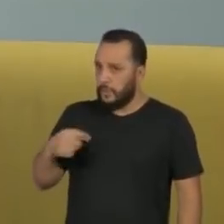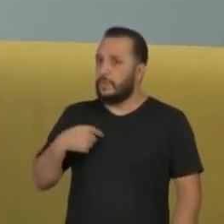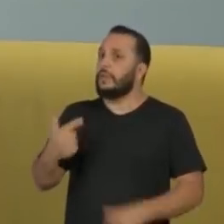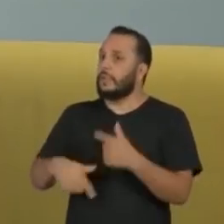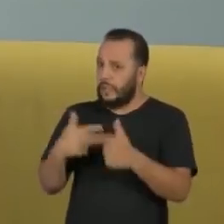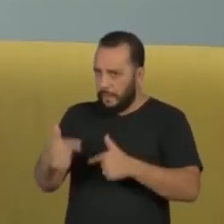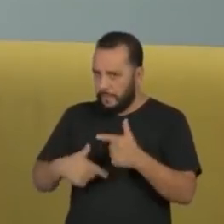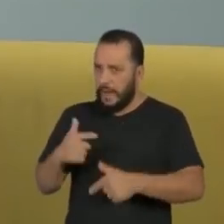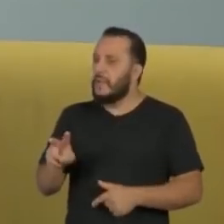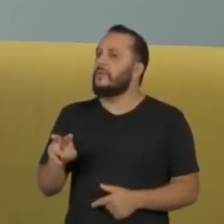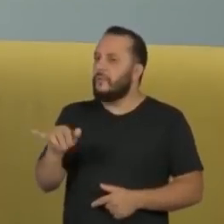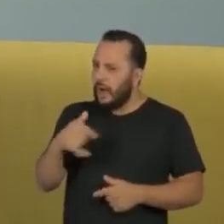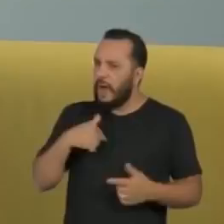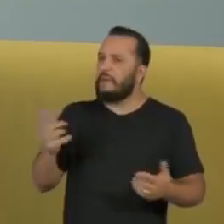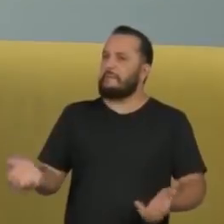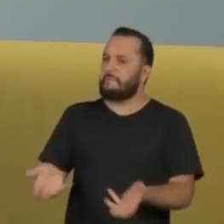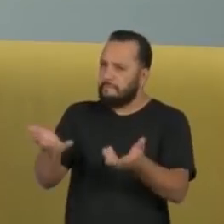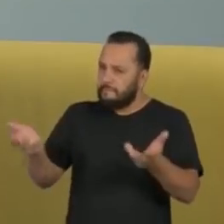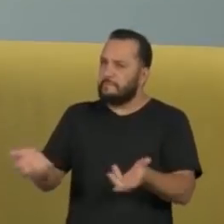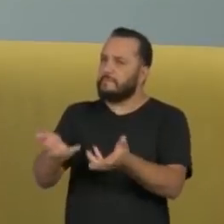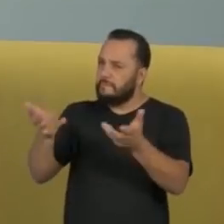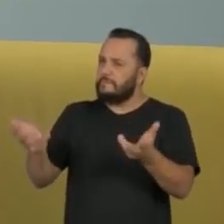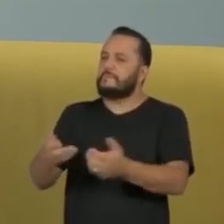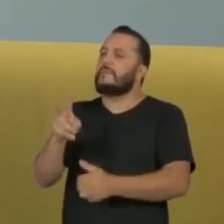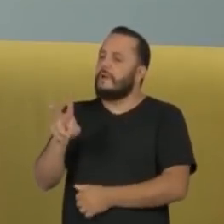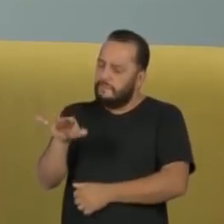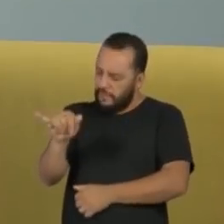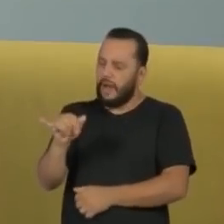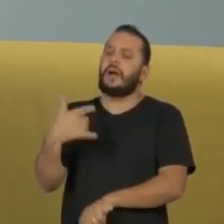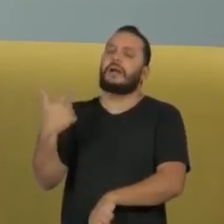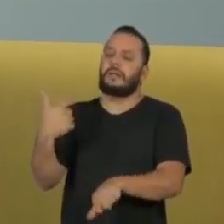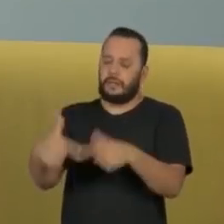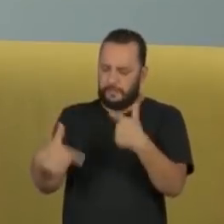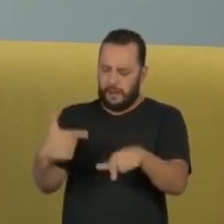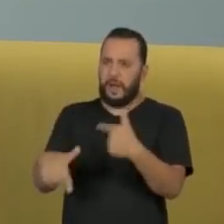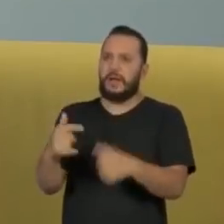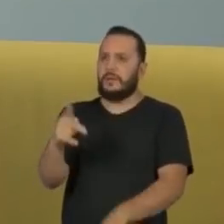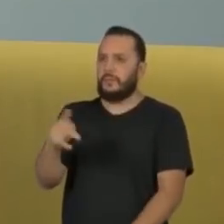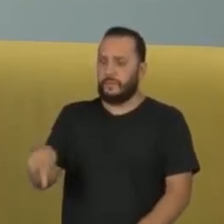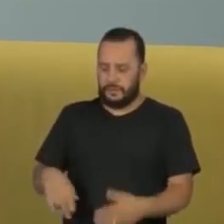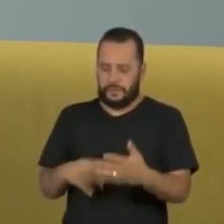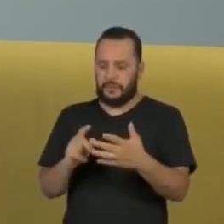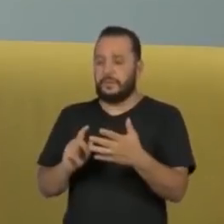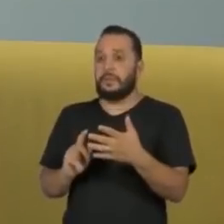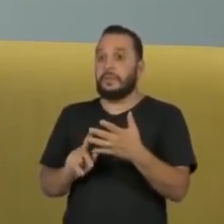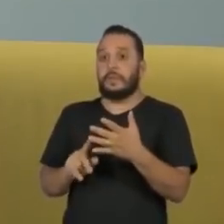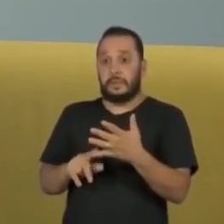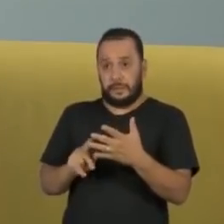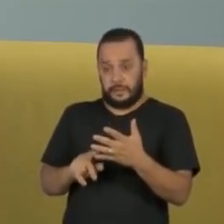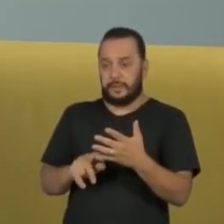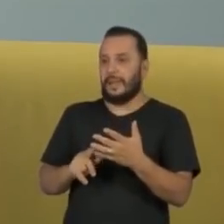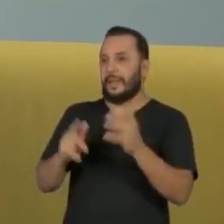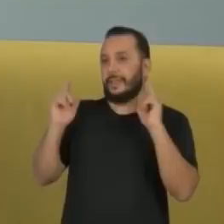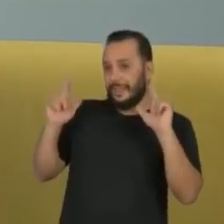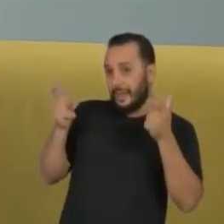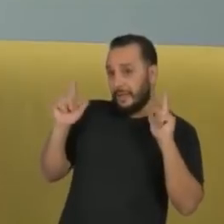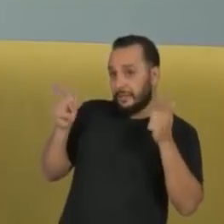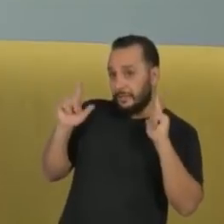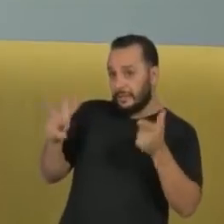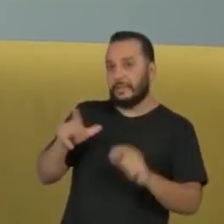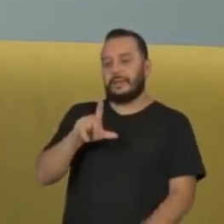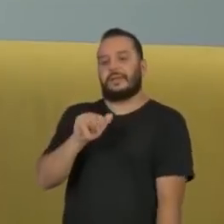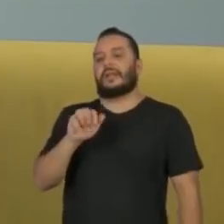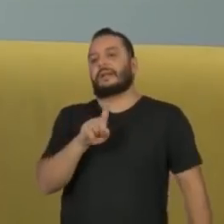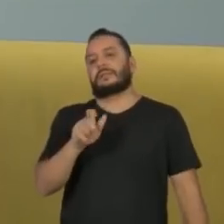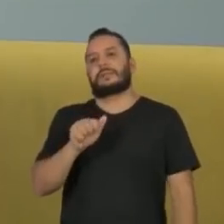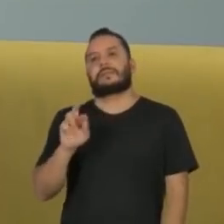trabalho vai ser cada vez mais, nós vamos precisar valorizar o trabalho do professor. Educação, entretenimento, é uma